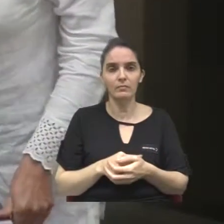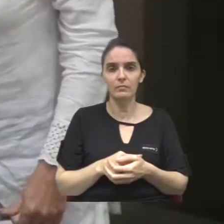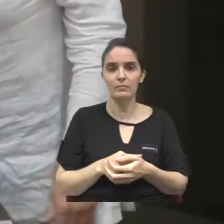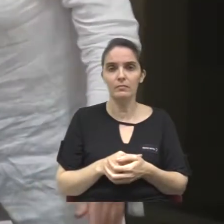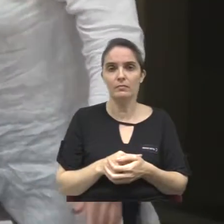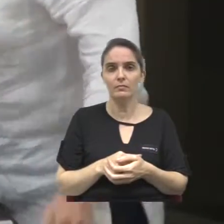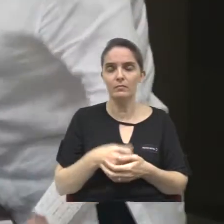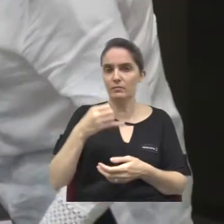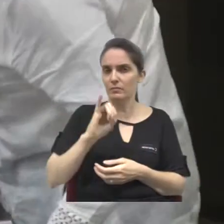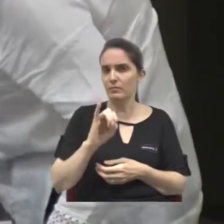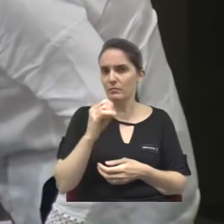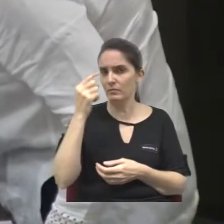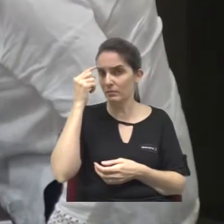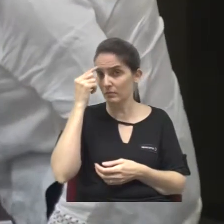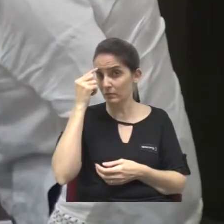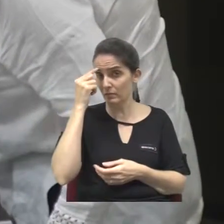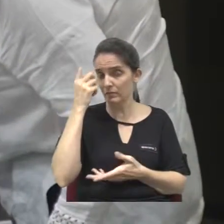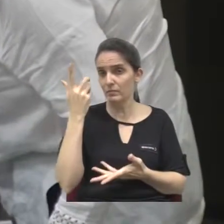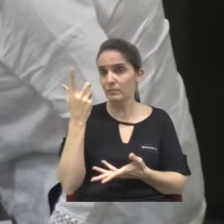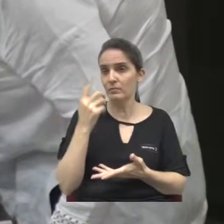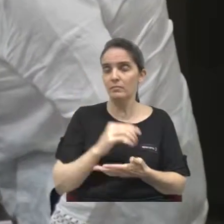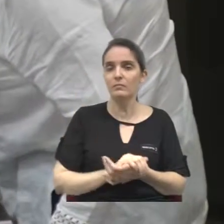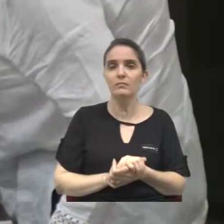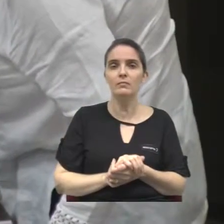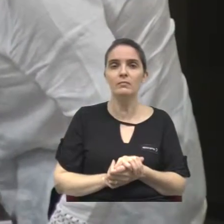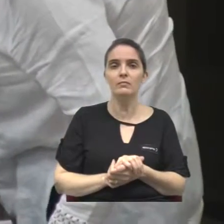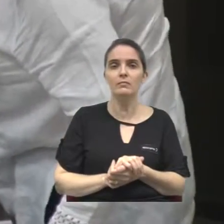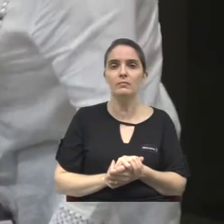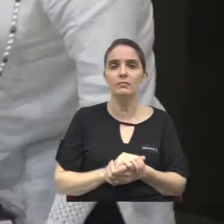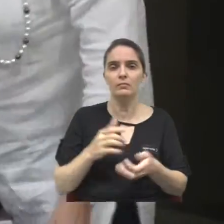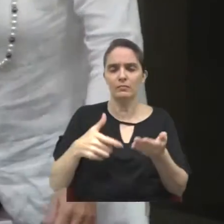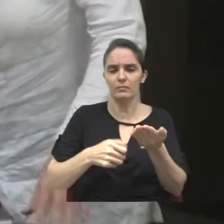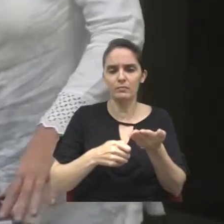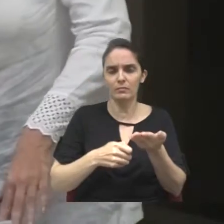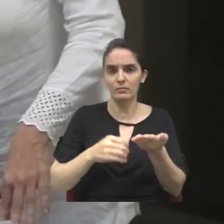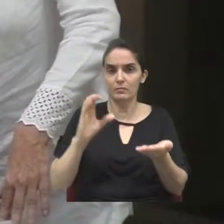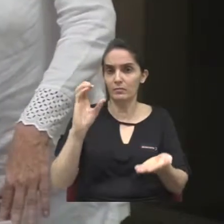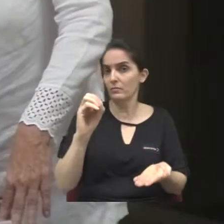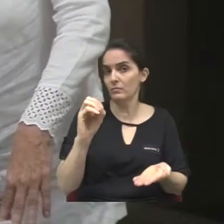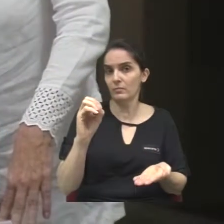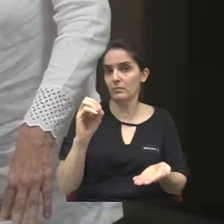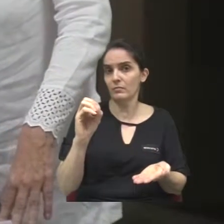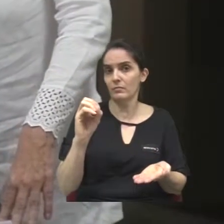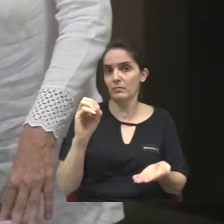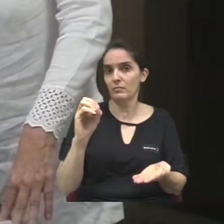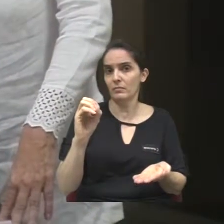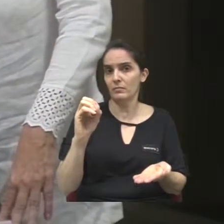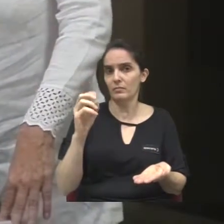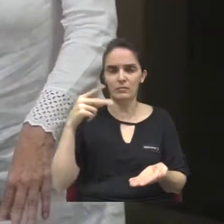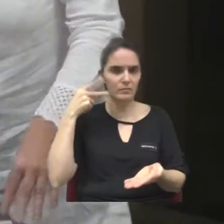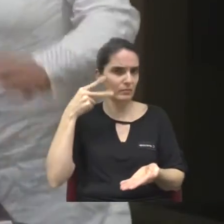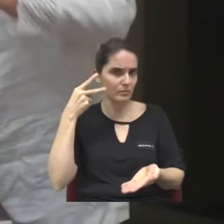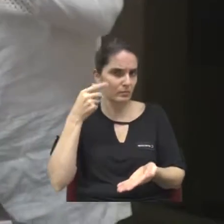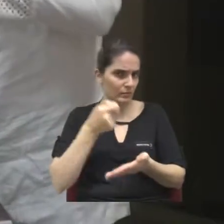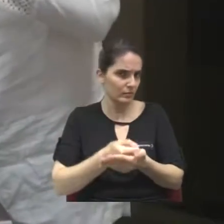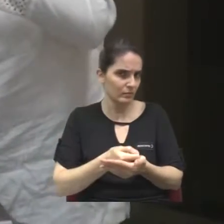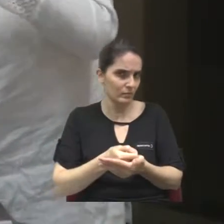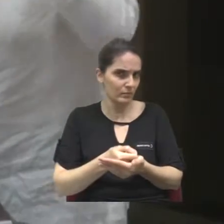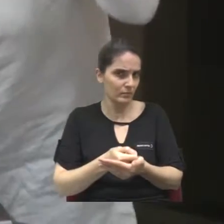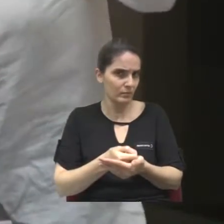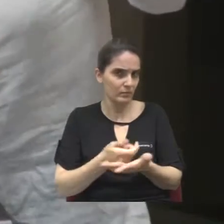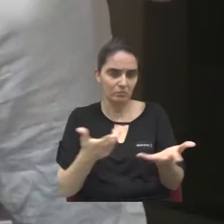fizer passagem zero, nós não vamos pagar. A